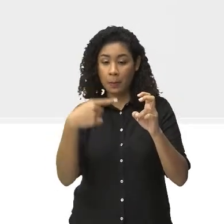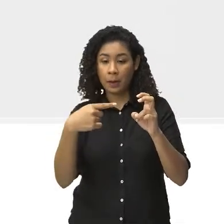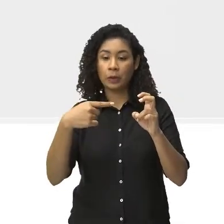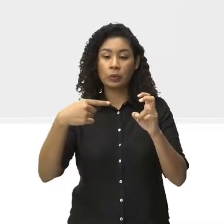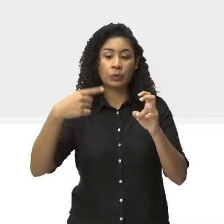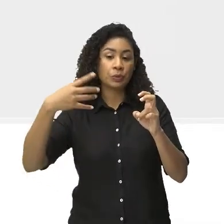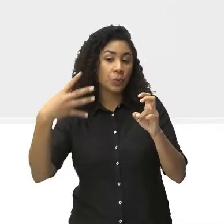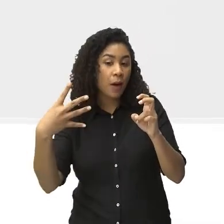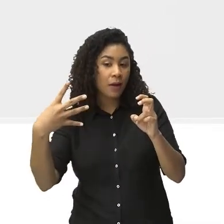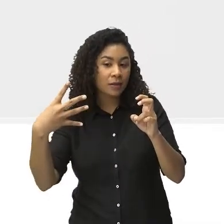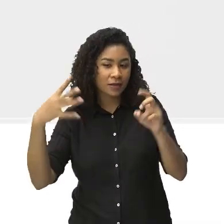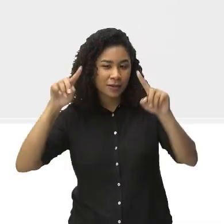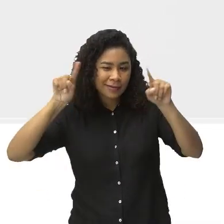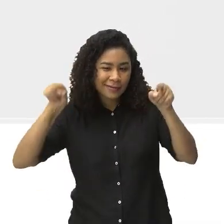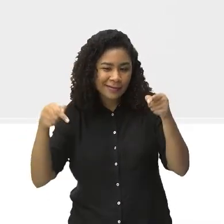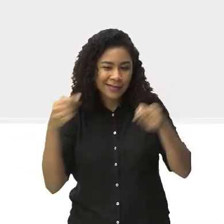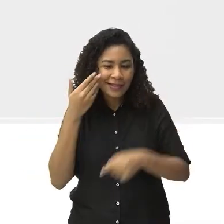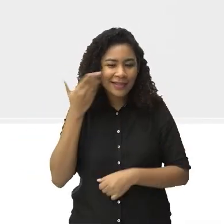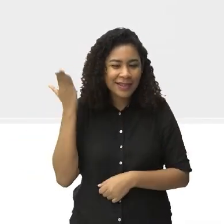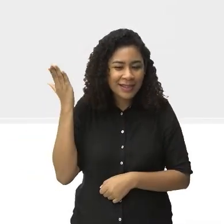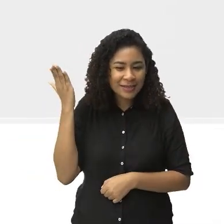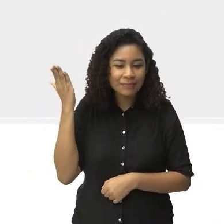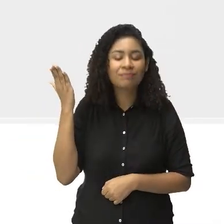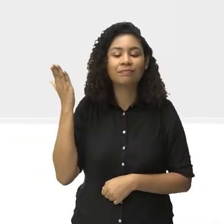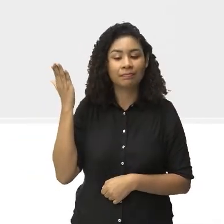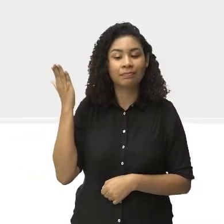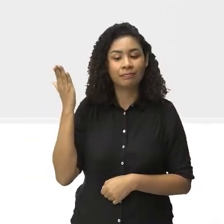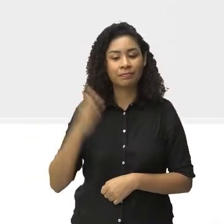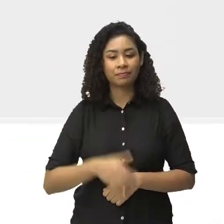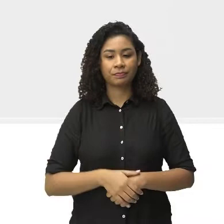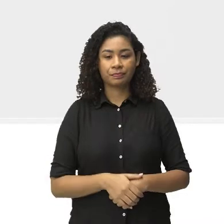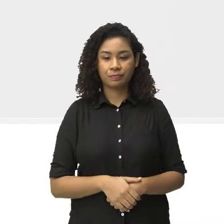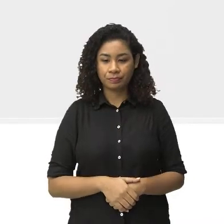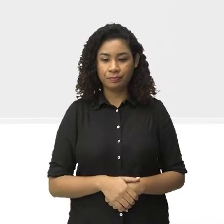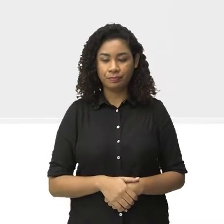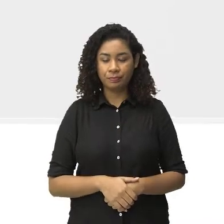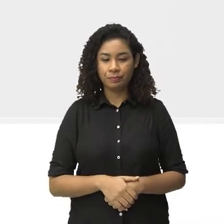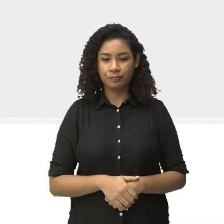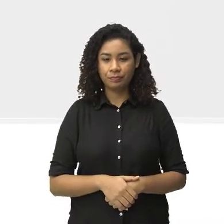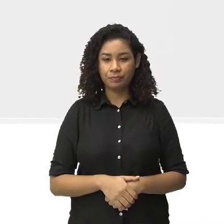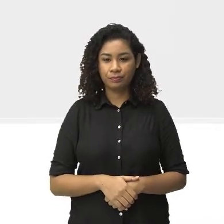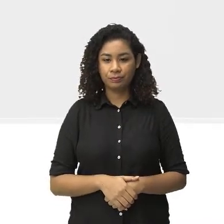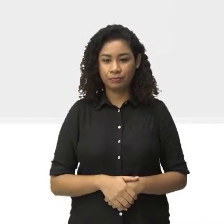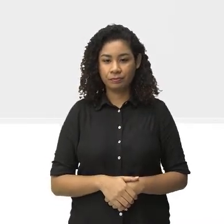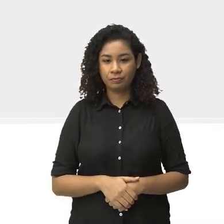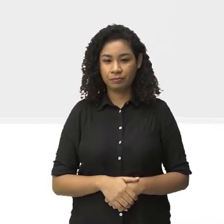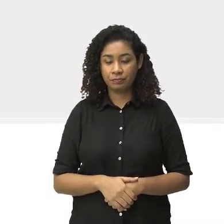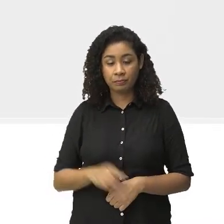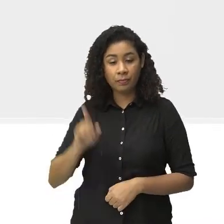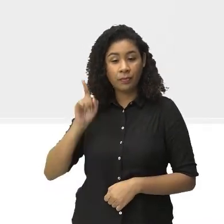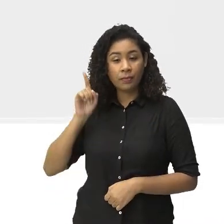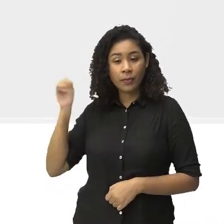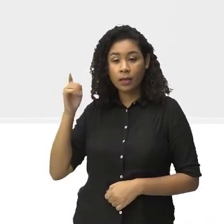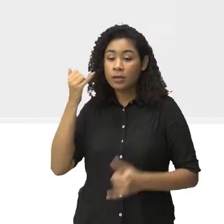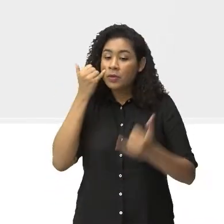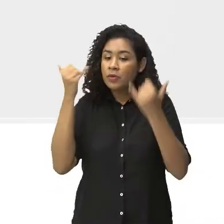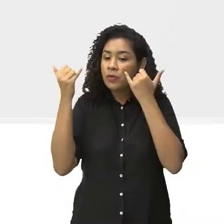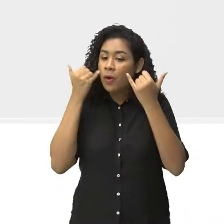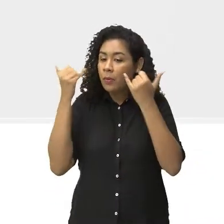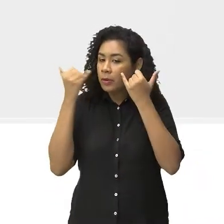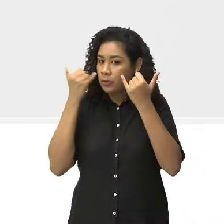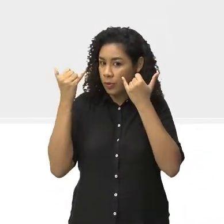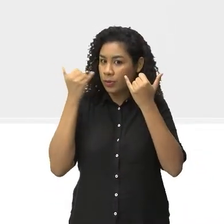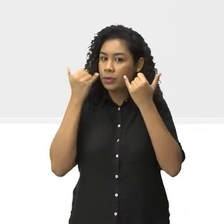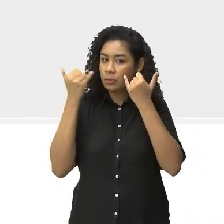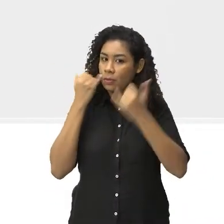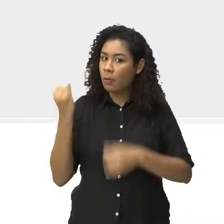questão. 5 e menos 4. Ok? Essas são as coordenadas do ponto P.